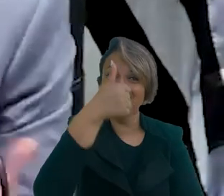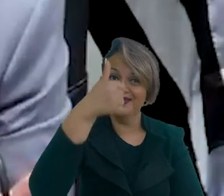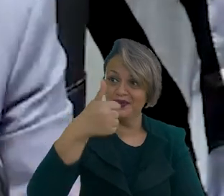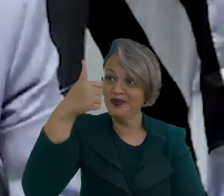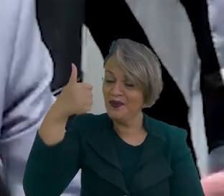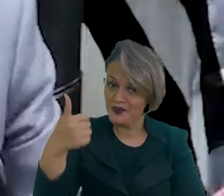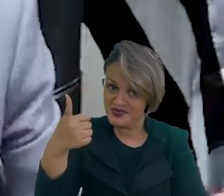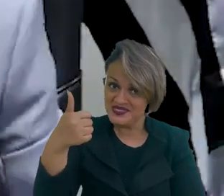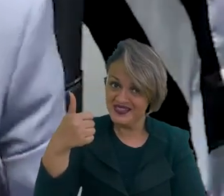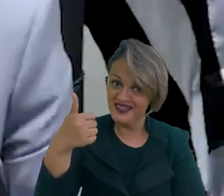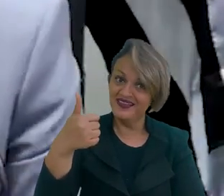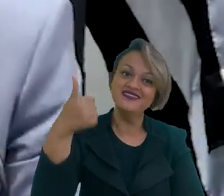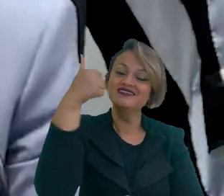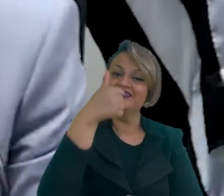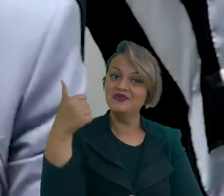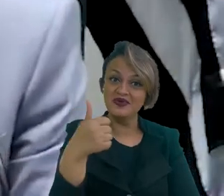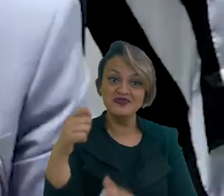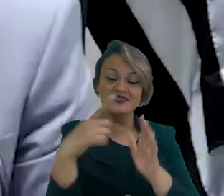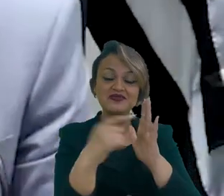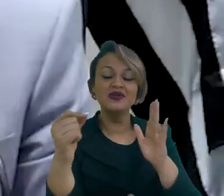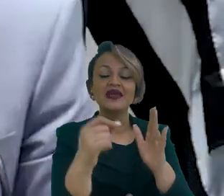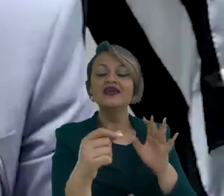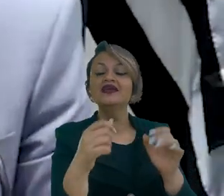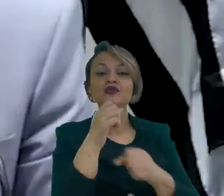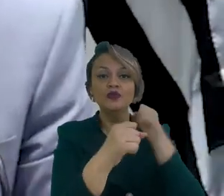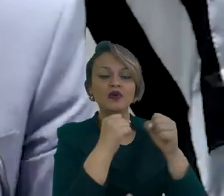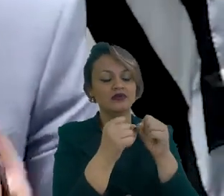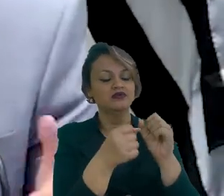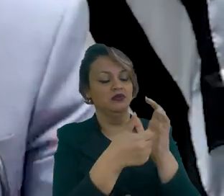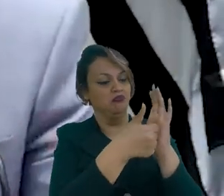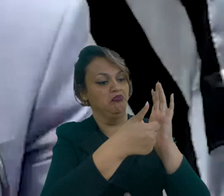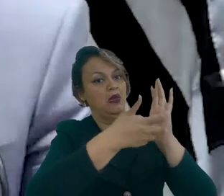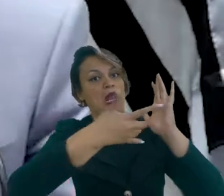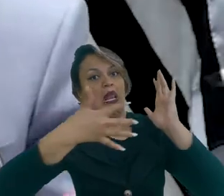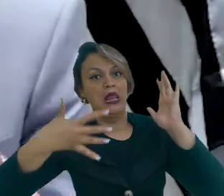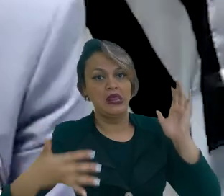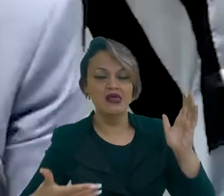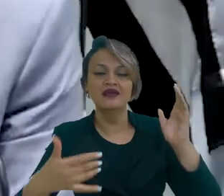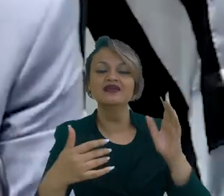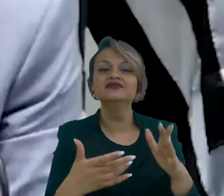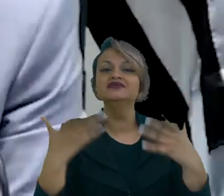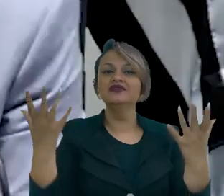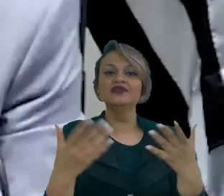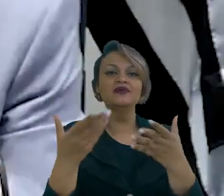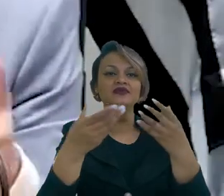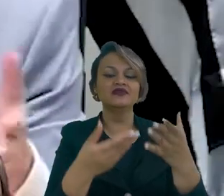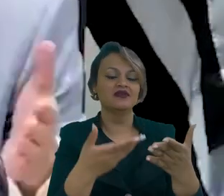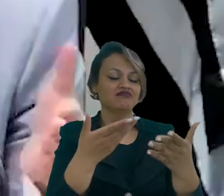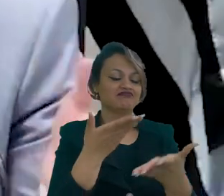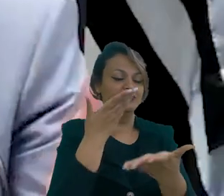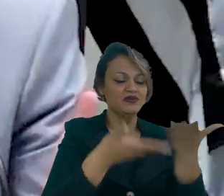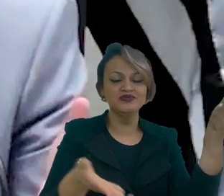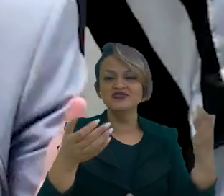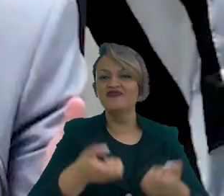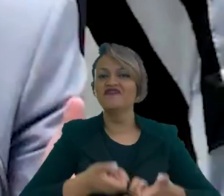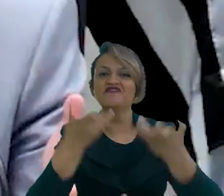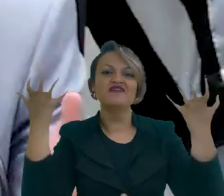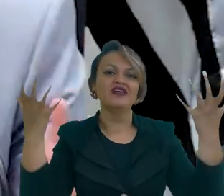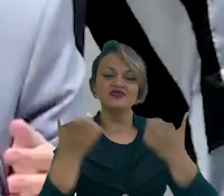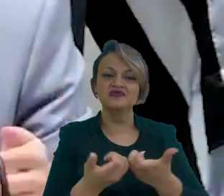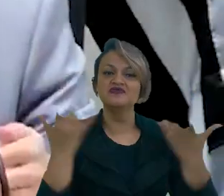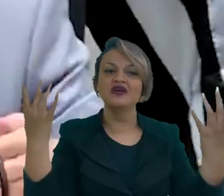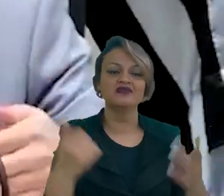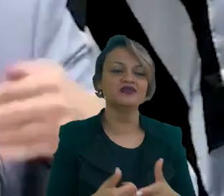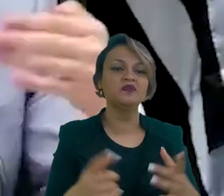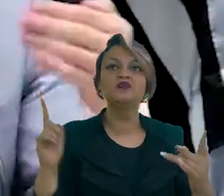111 não dá cada ano eles aumenta essa quantidade então nós temos uma proliferação de danos